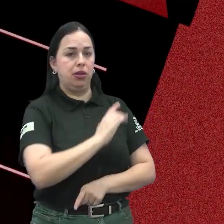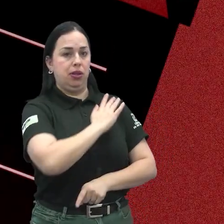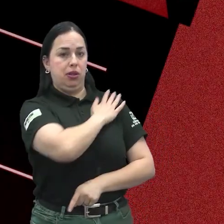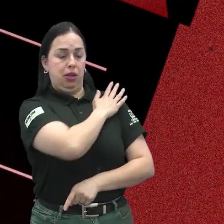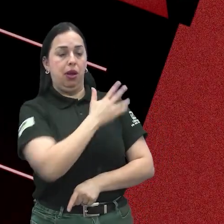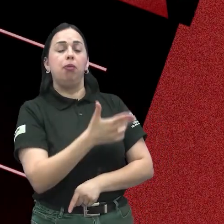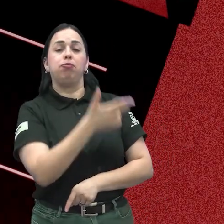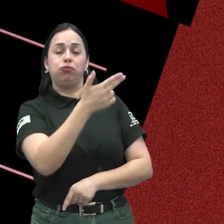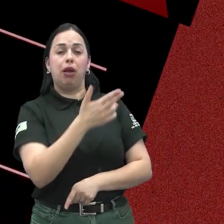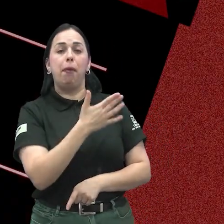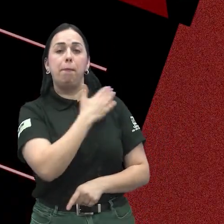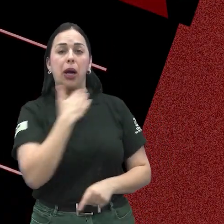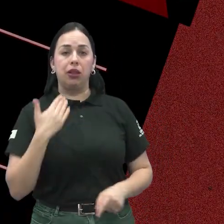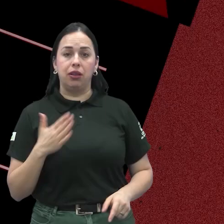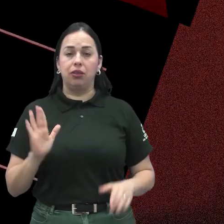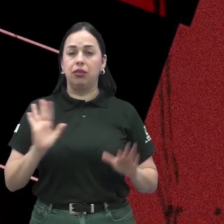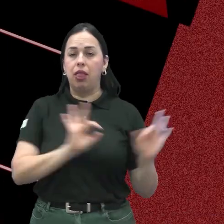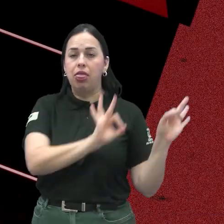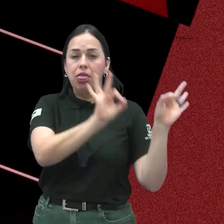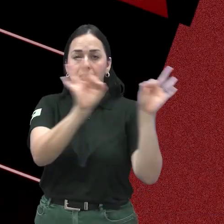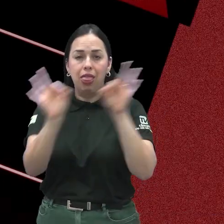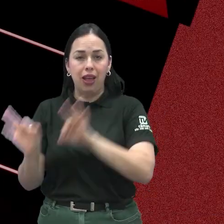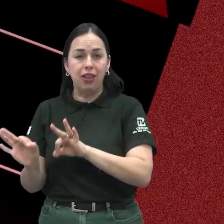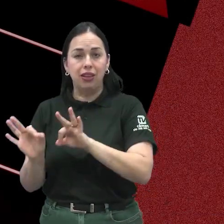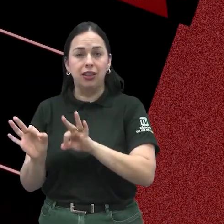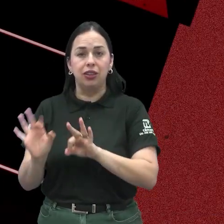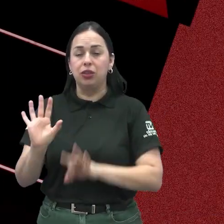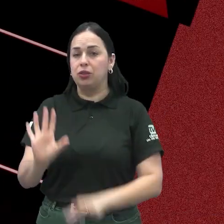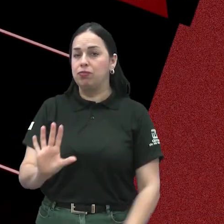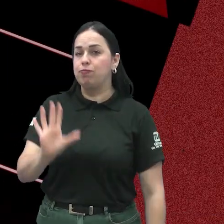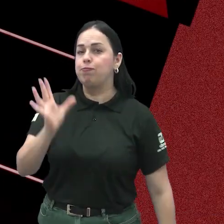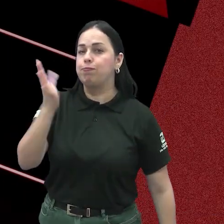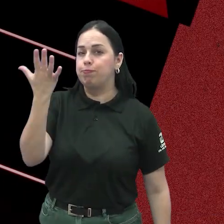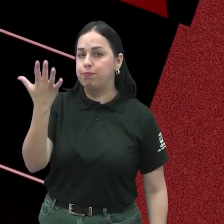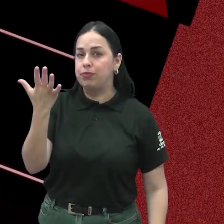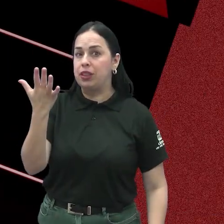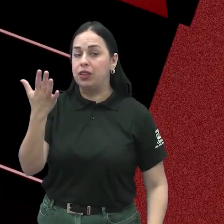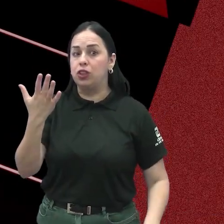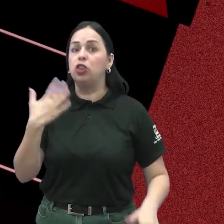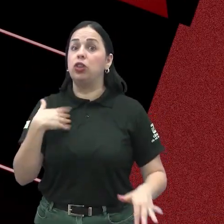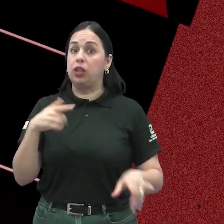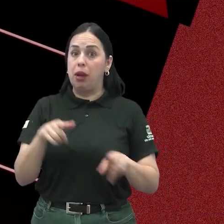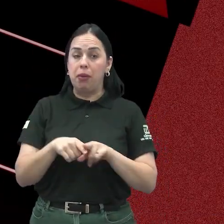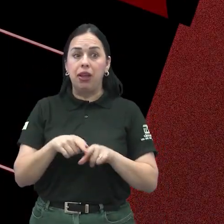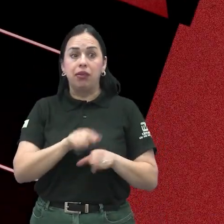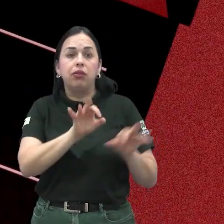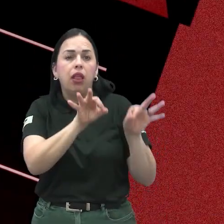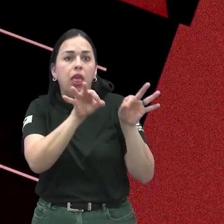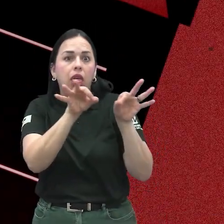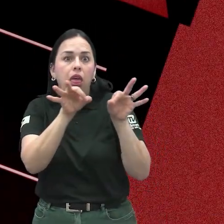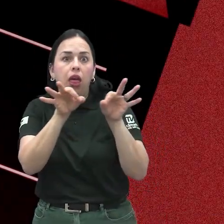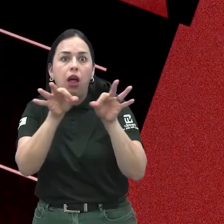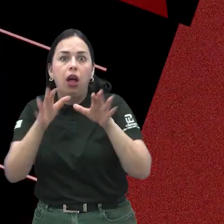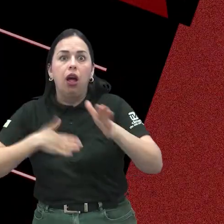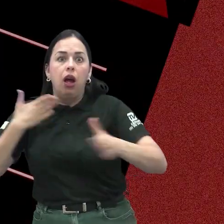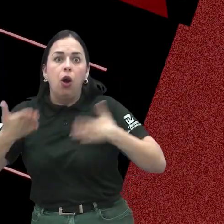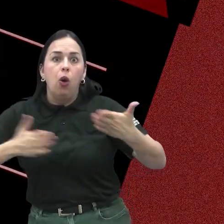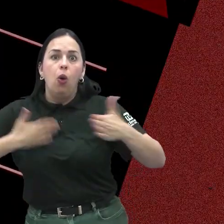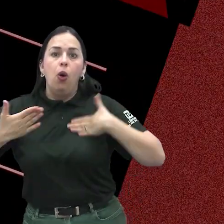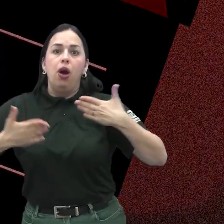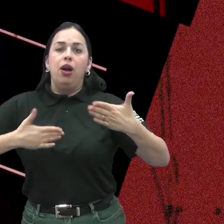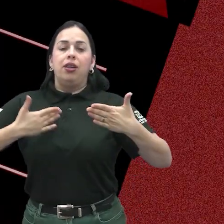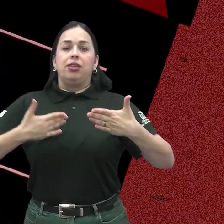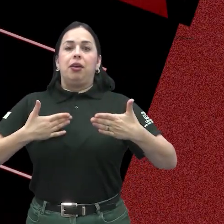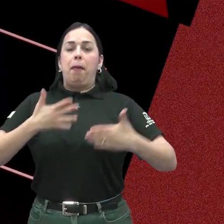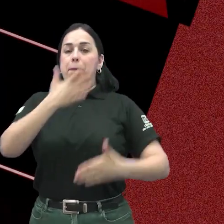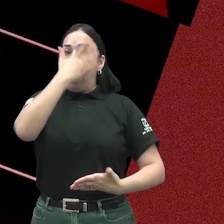Rubens Vaz. Nas cenas, a produção reconstrói uma atmosfera de suspense e tensão, como se o espectador vivesse